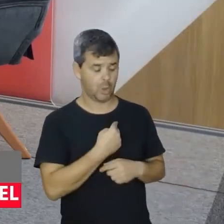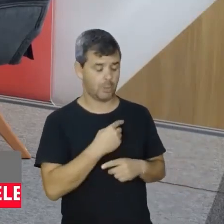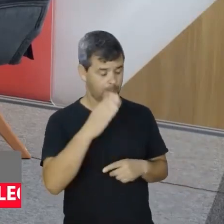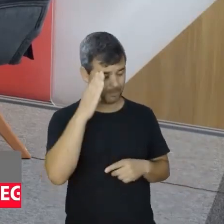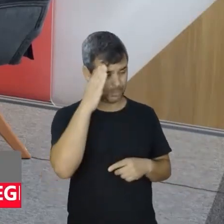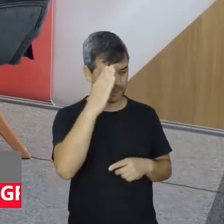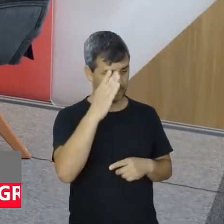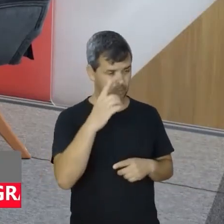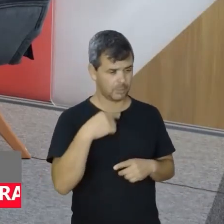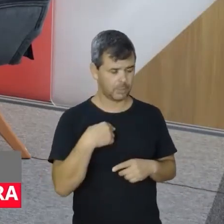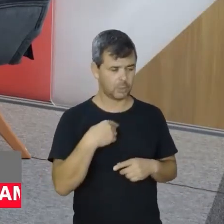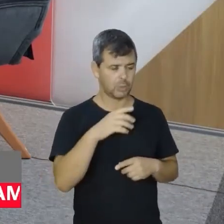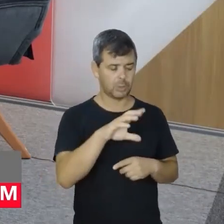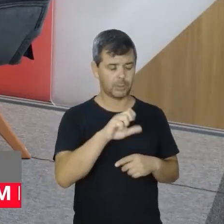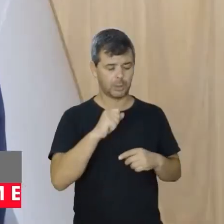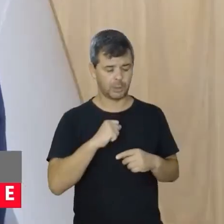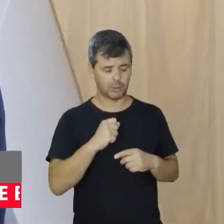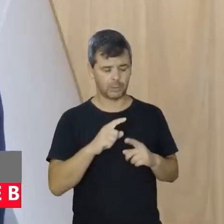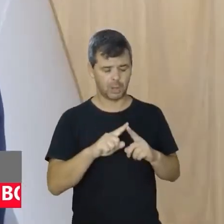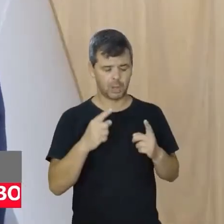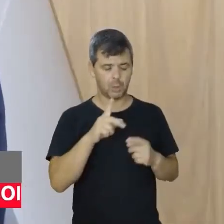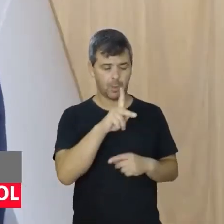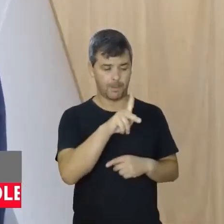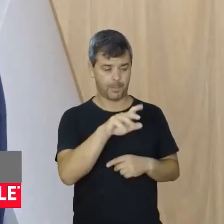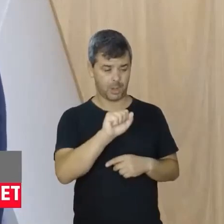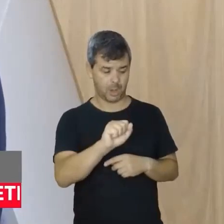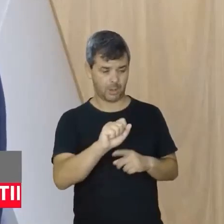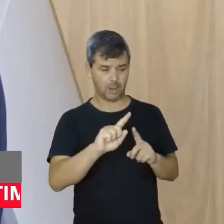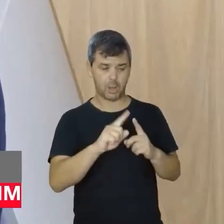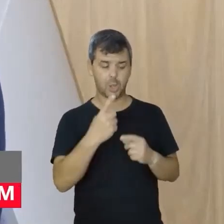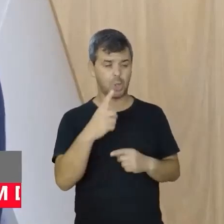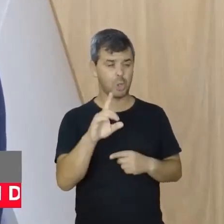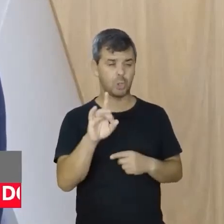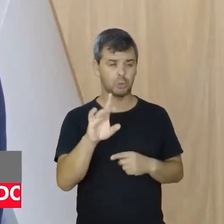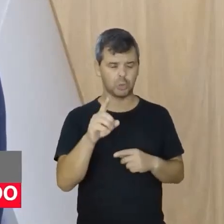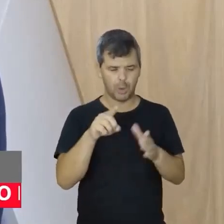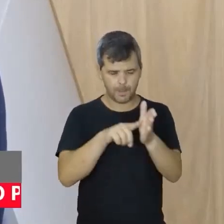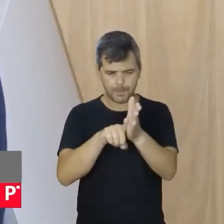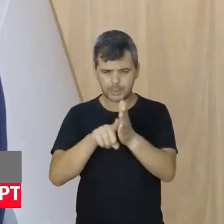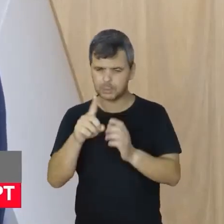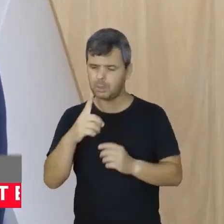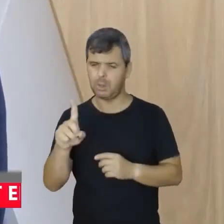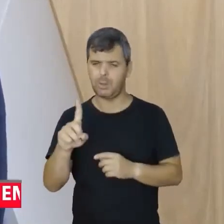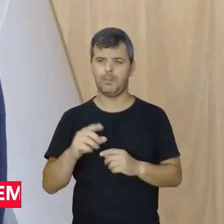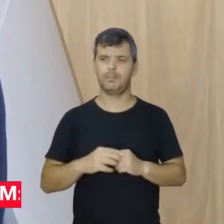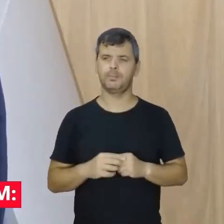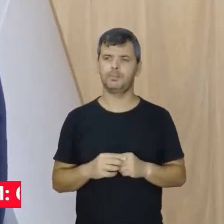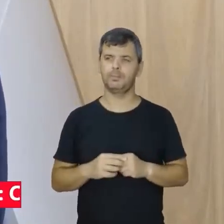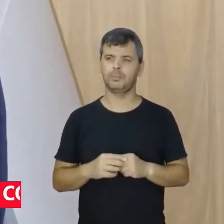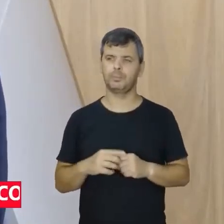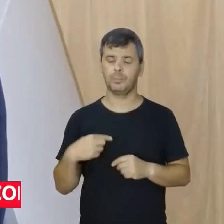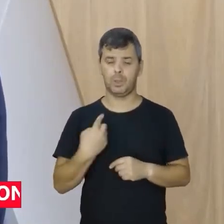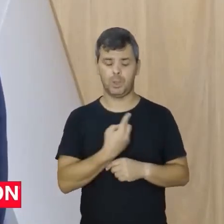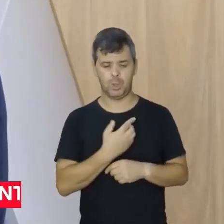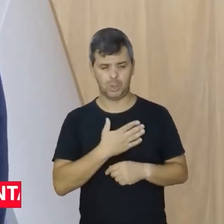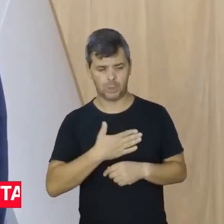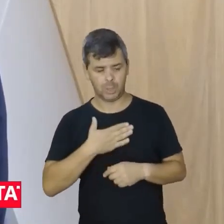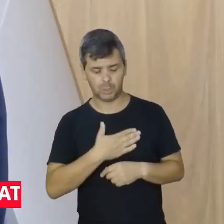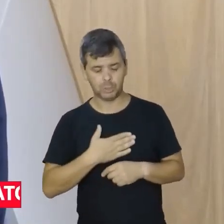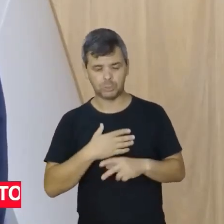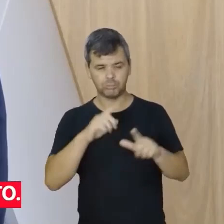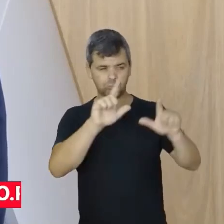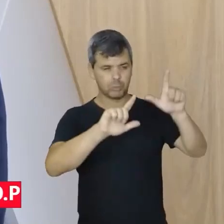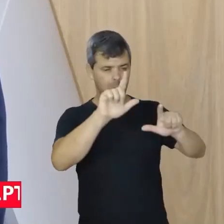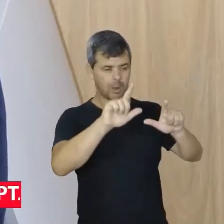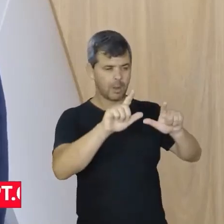priorizando no recebimento das ofertas do PA, não somente análise, Amanda, e nosso querido telespectador